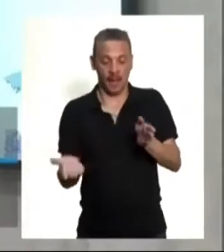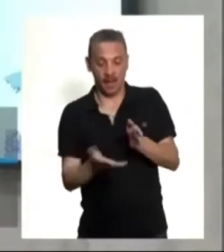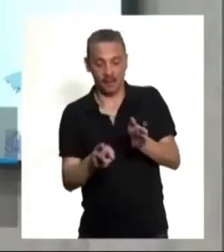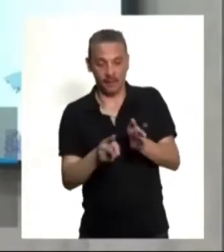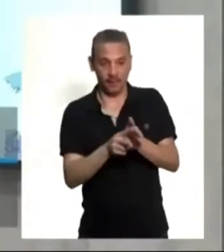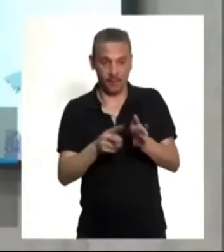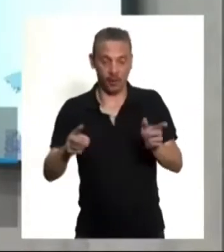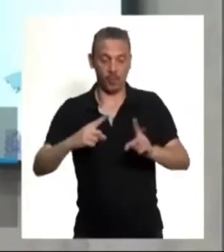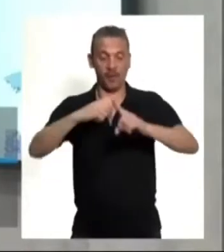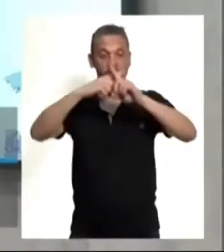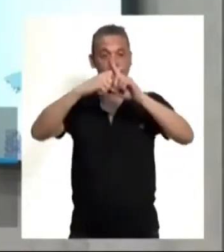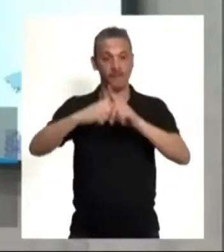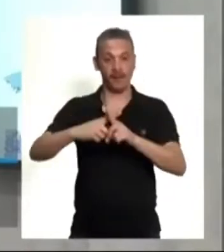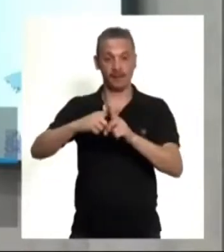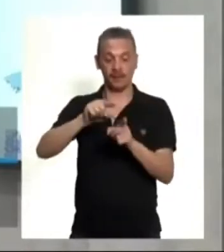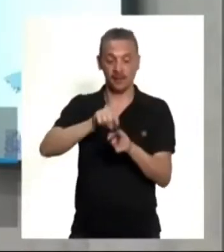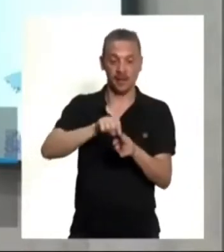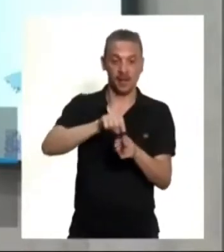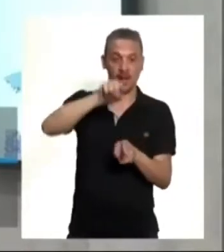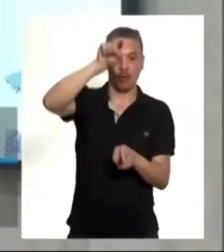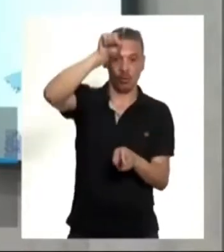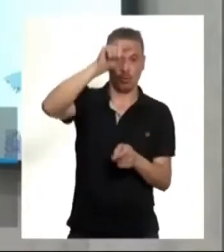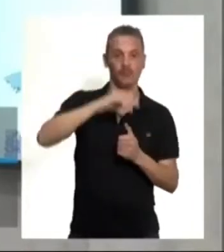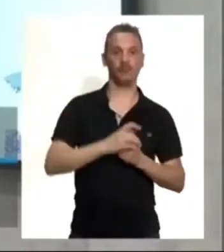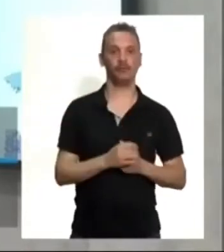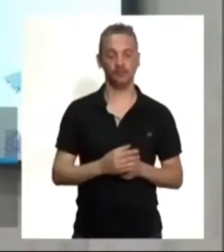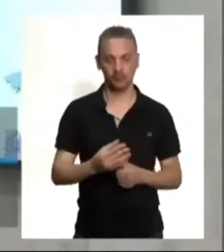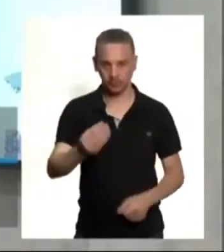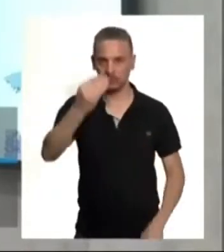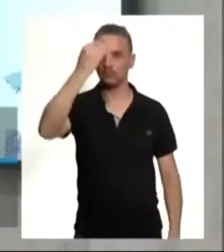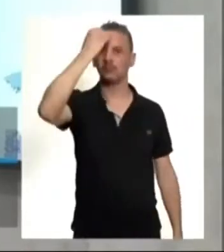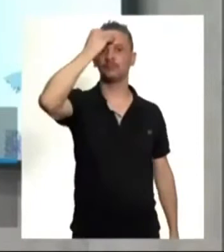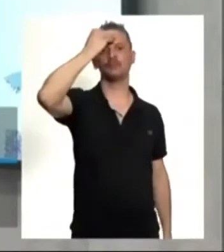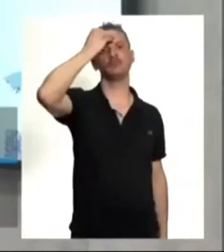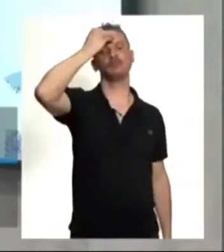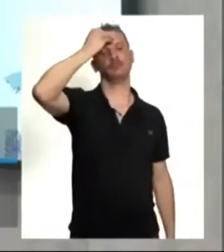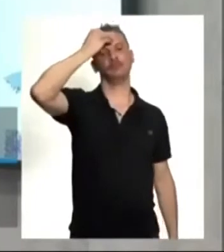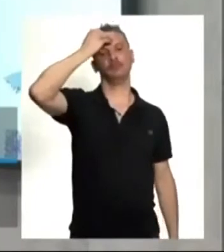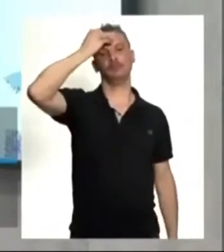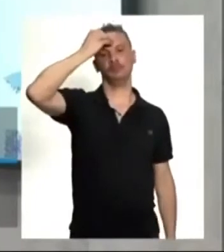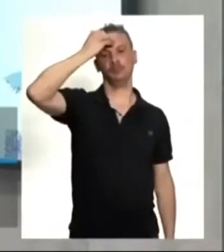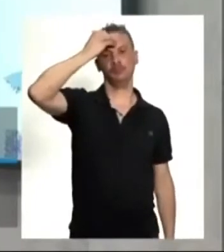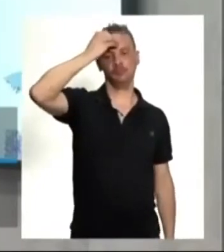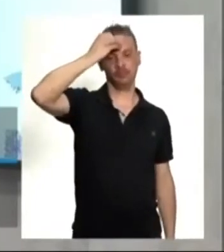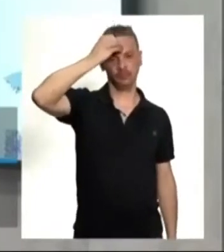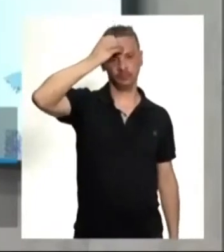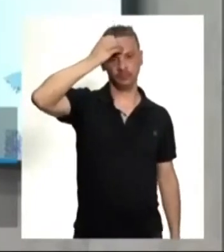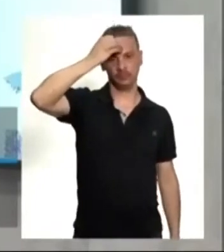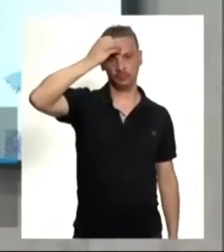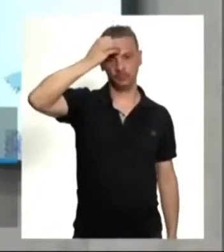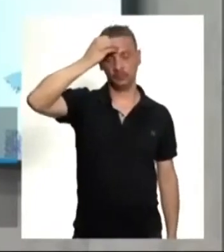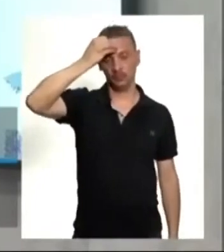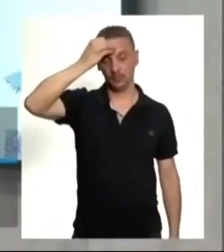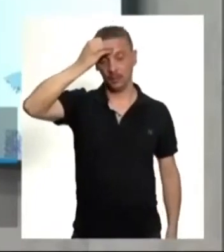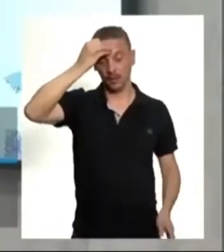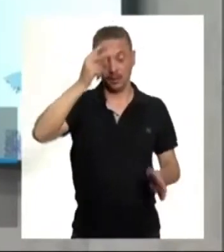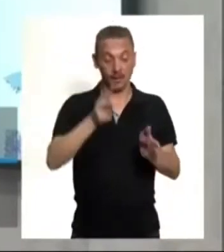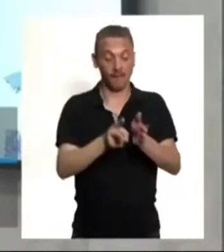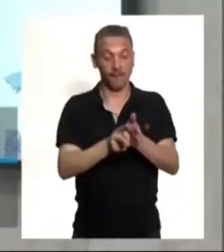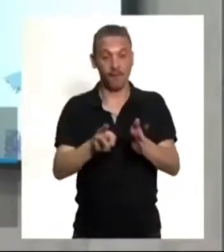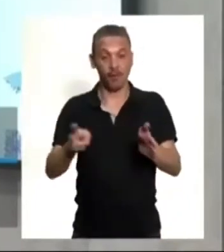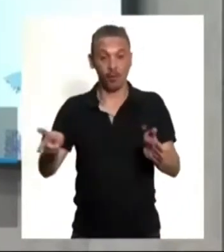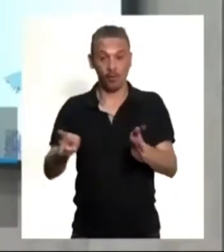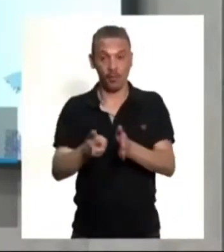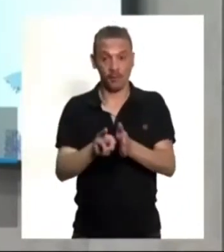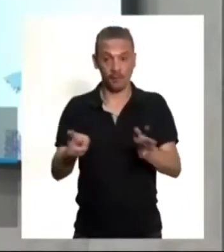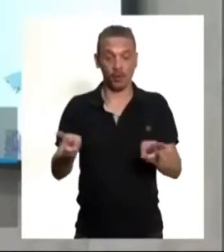Então eu preciso que você memorize essa formulinha. tudo que for volume na geometria espacial. Falou